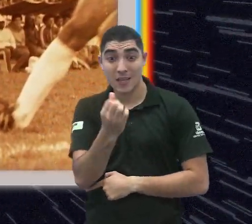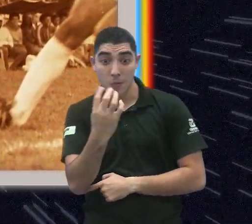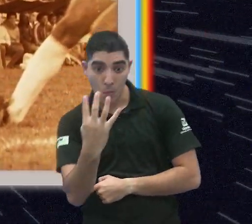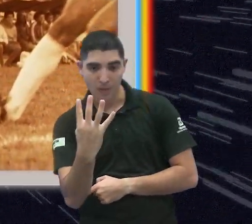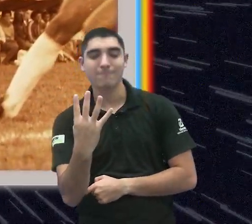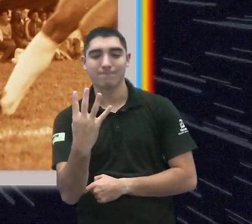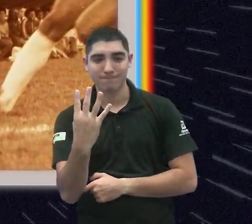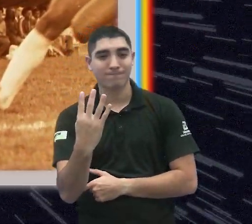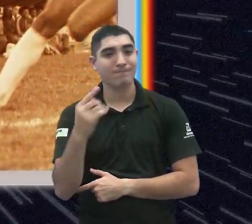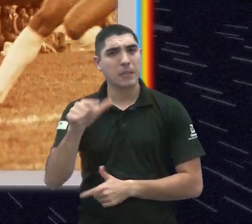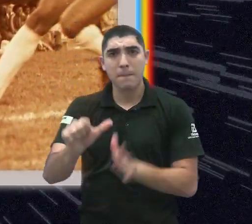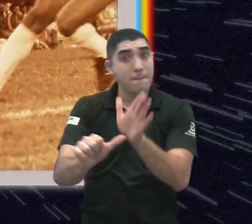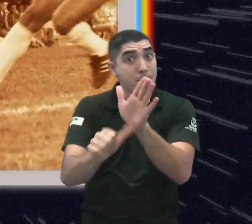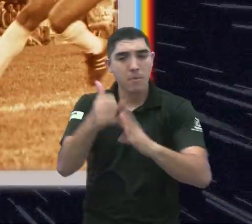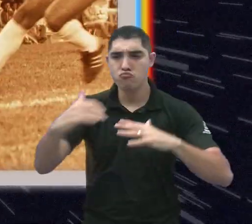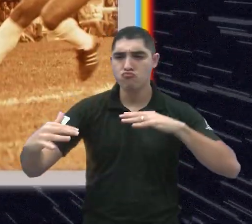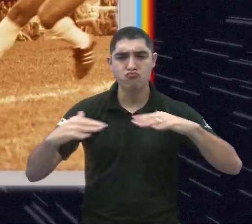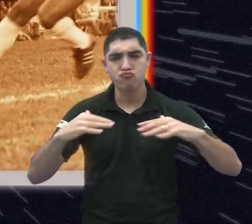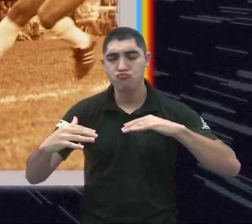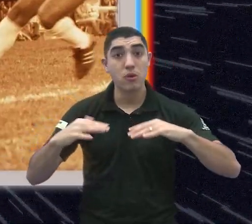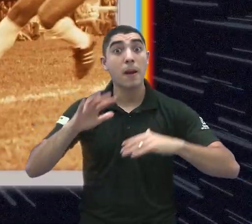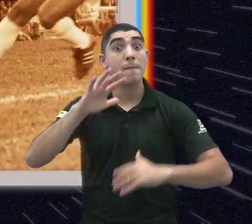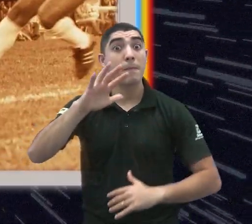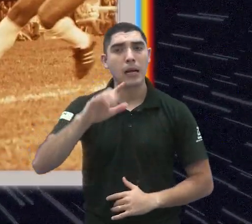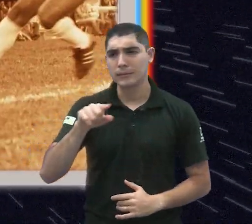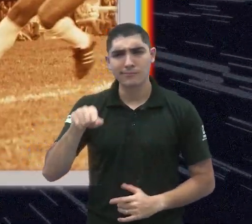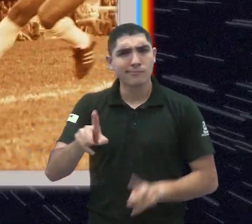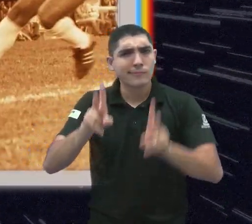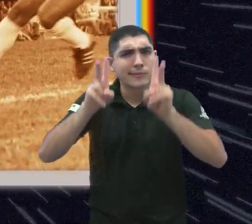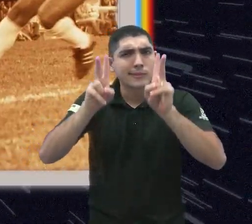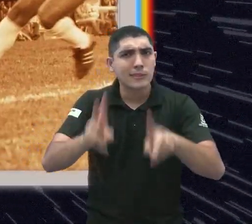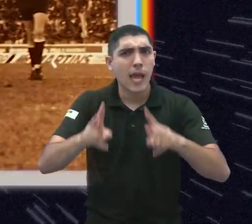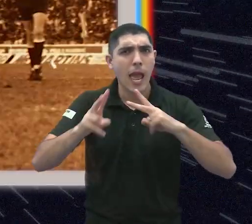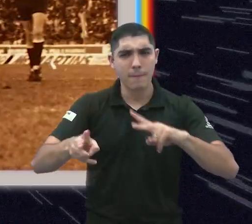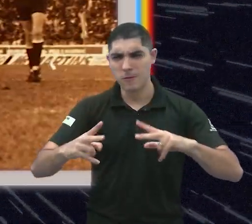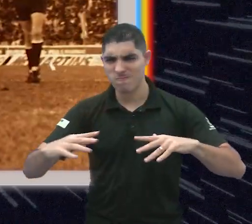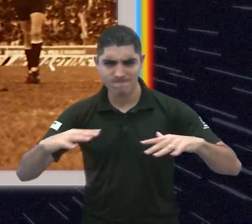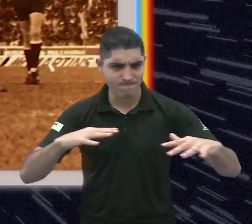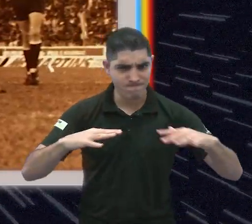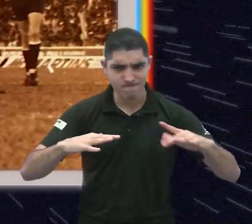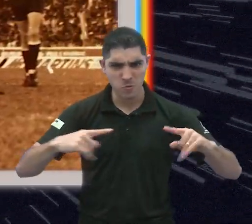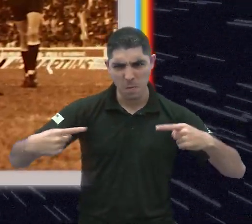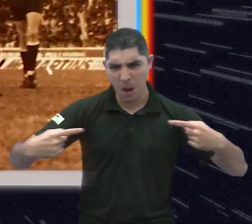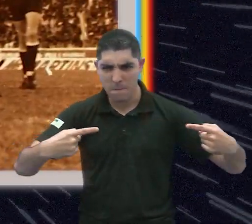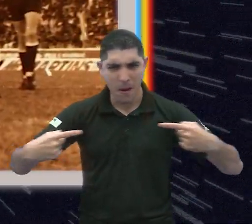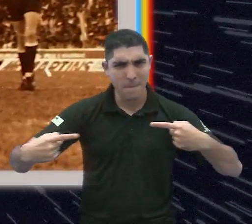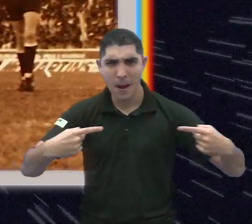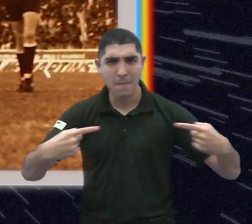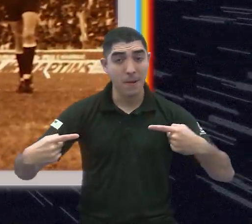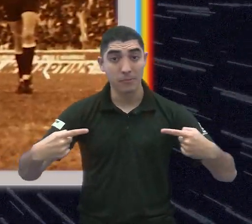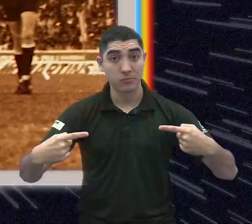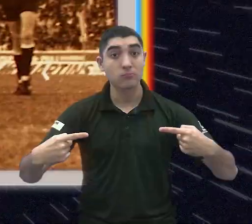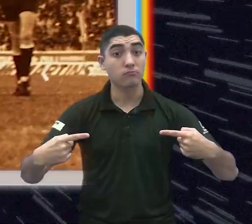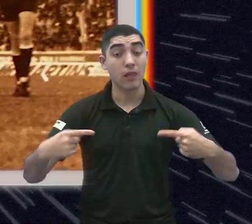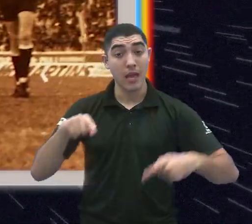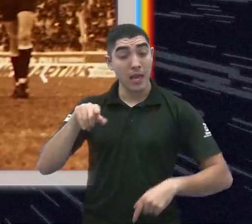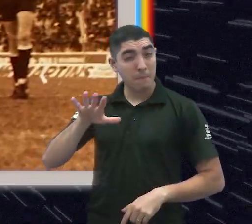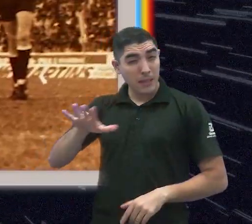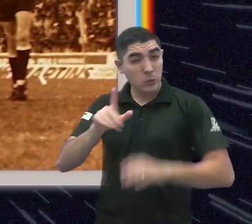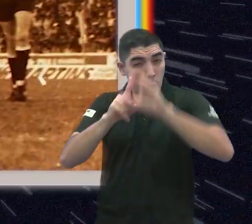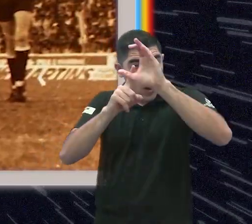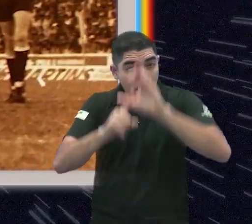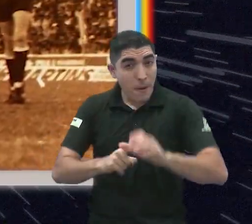1964 e a rivalidade entre as duas equipes sempre esteve presente. Mas o primeiro jogo entre os dois clubes